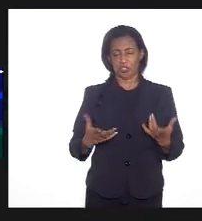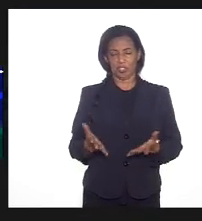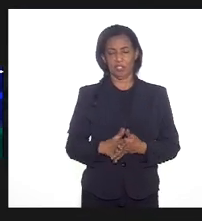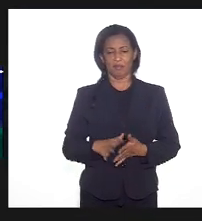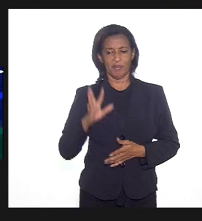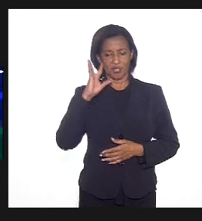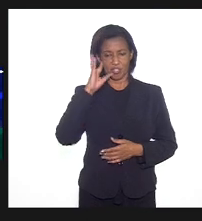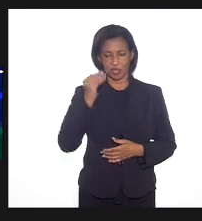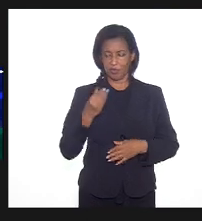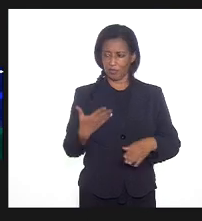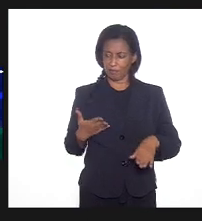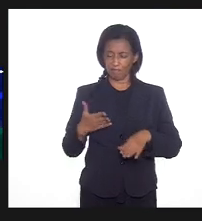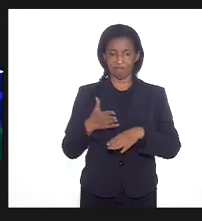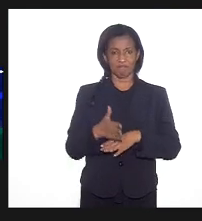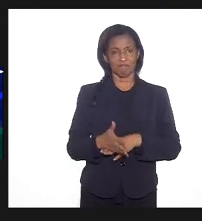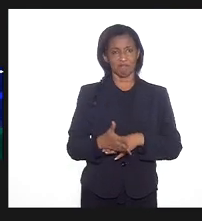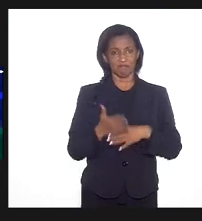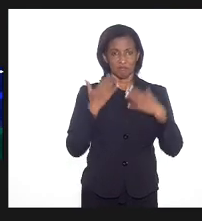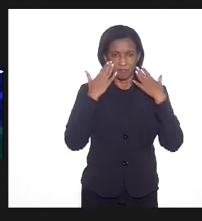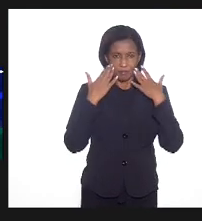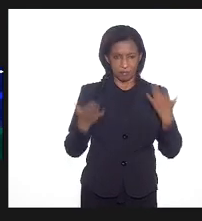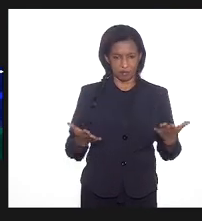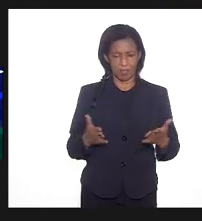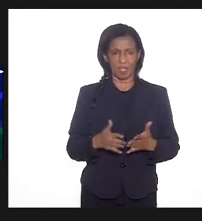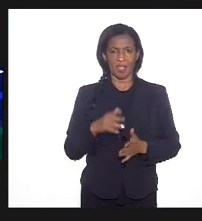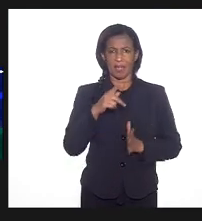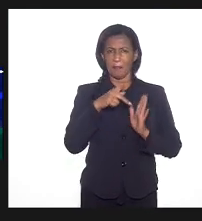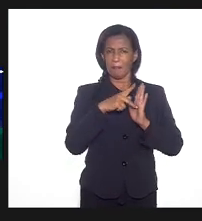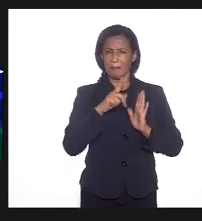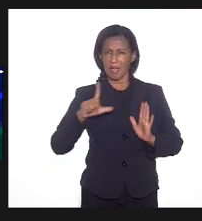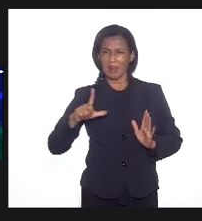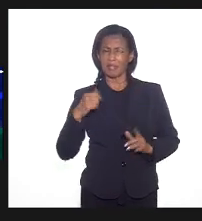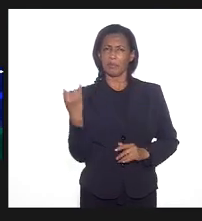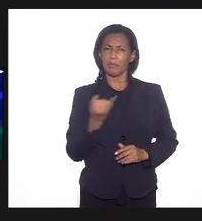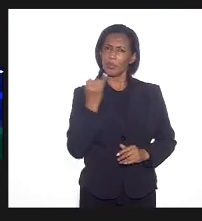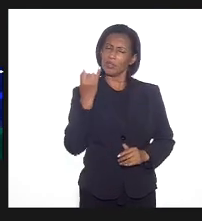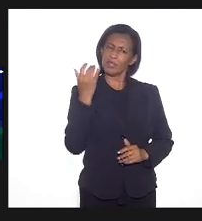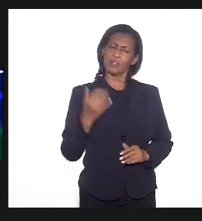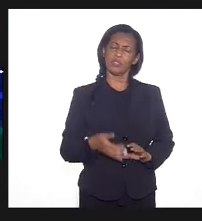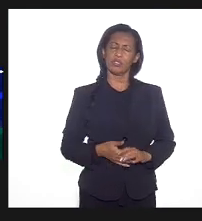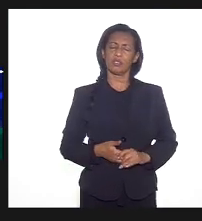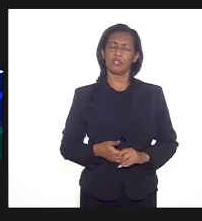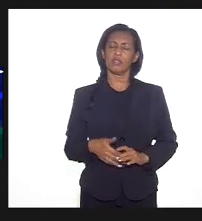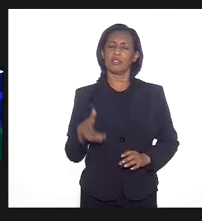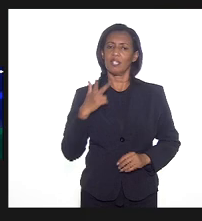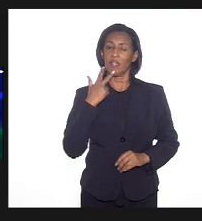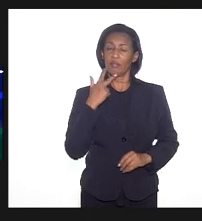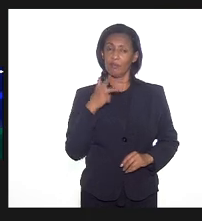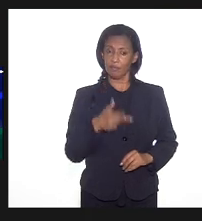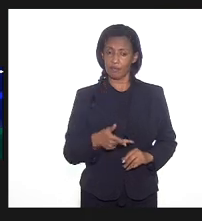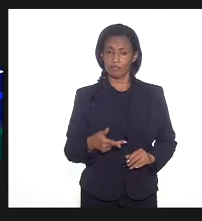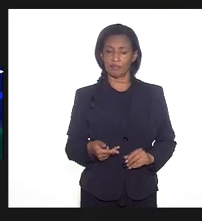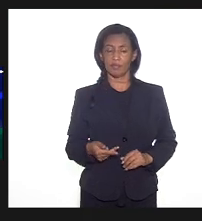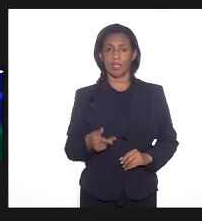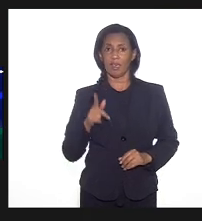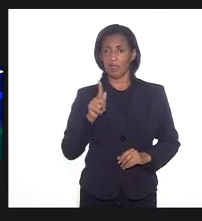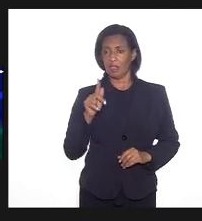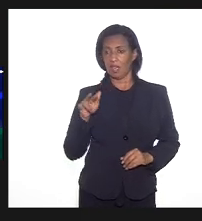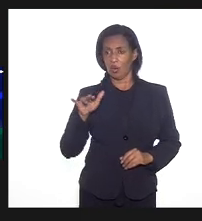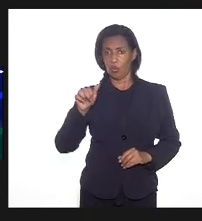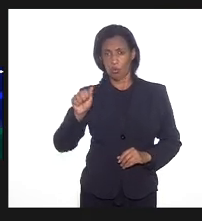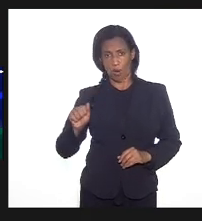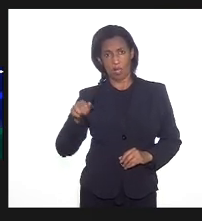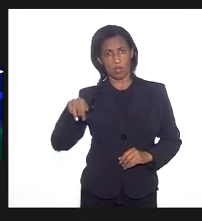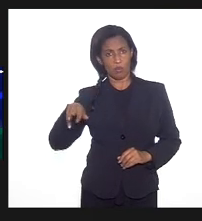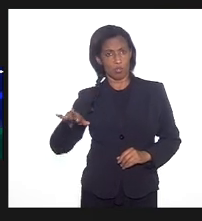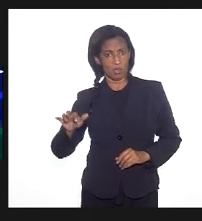manifestar, porque é um PL muito importante, que fala a respeito da guarda municipal,